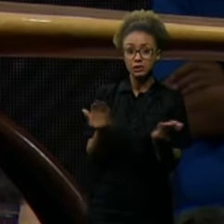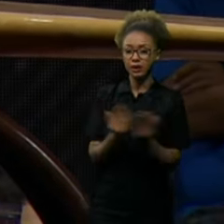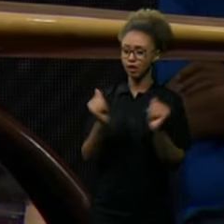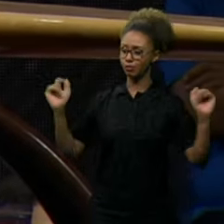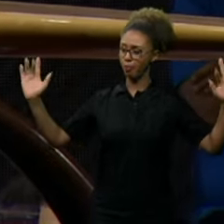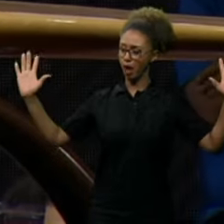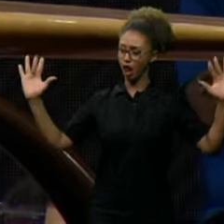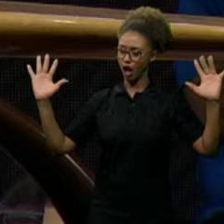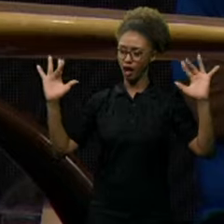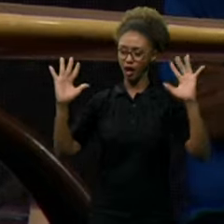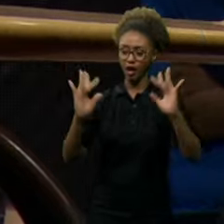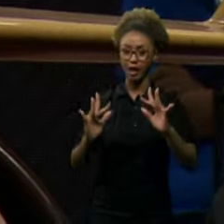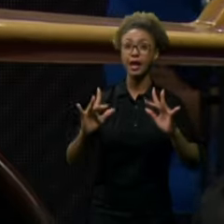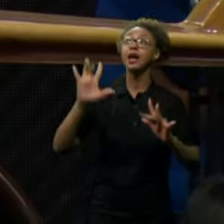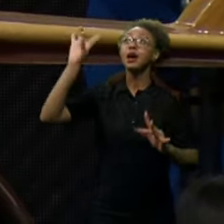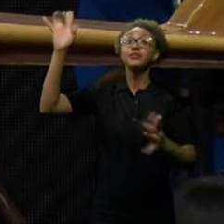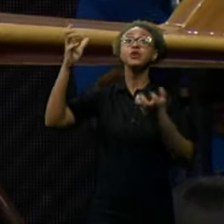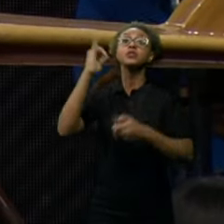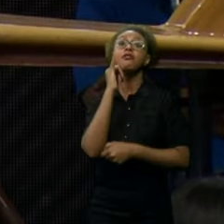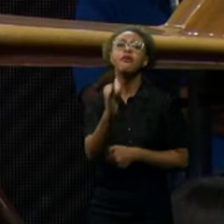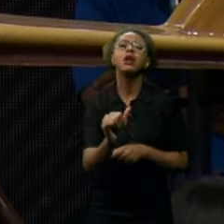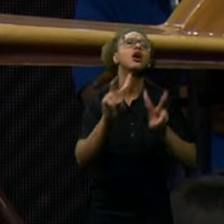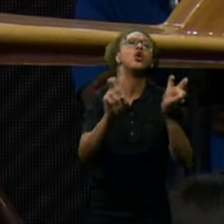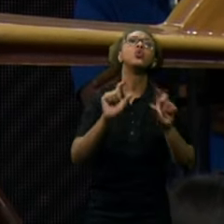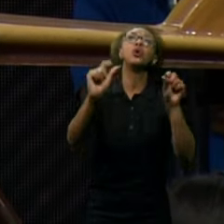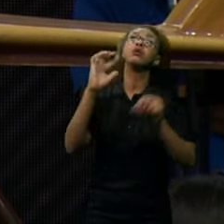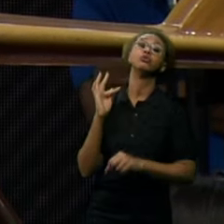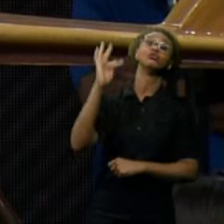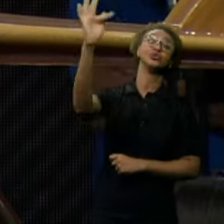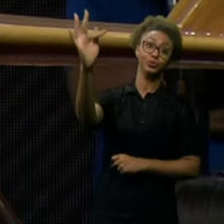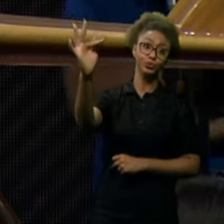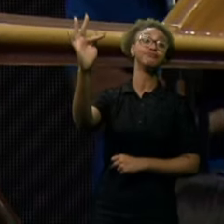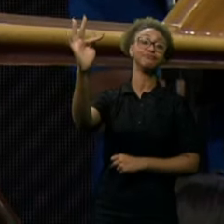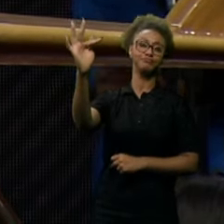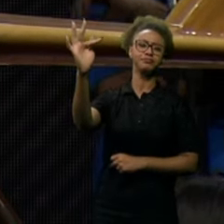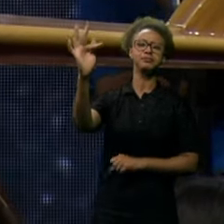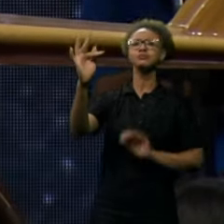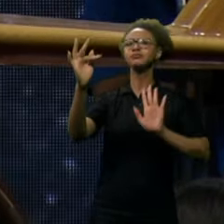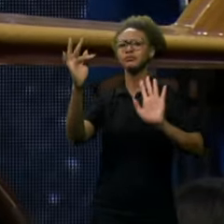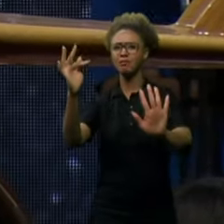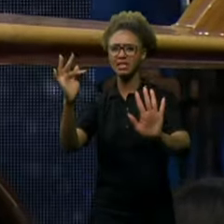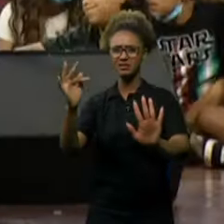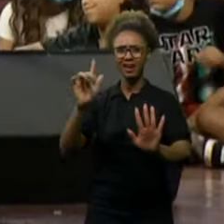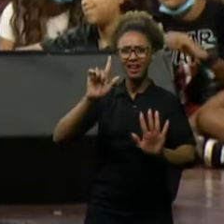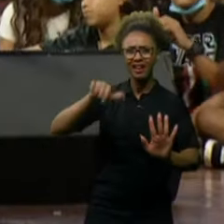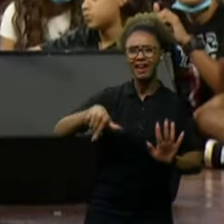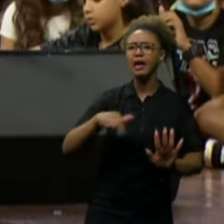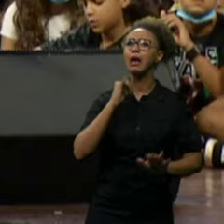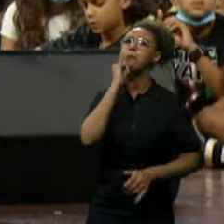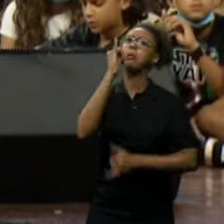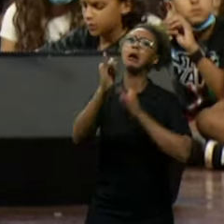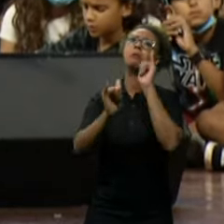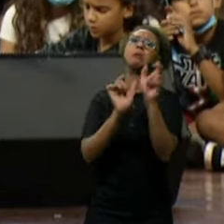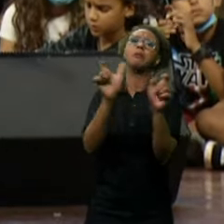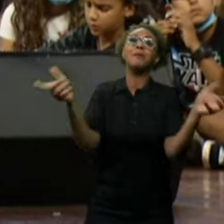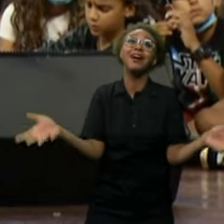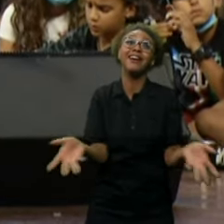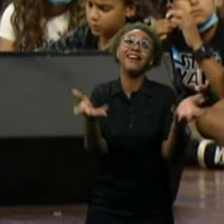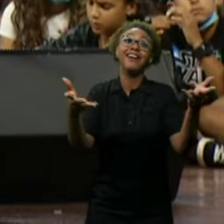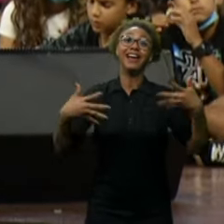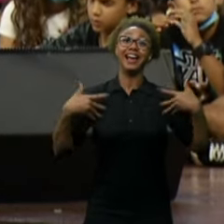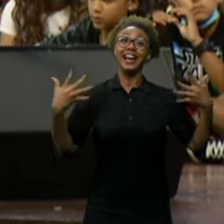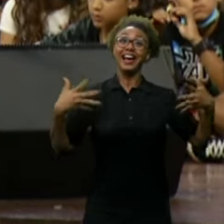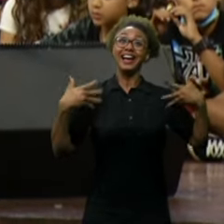reunimos Deus ele quer falar conosco sobre o futuro e não são só palavras motivacionais